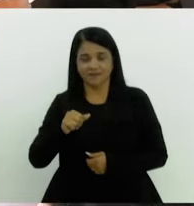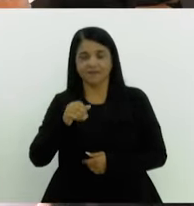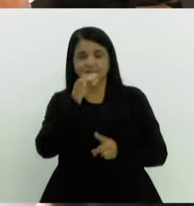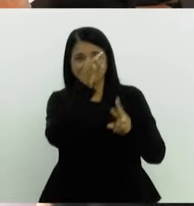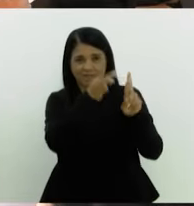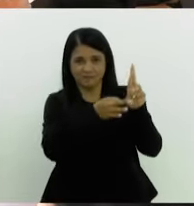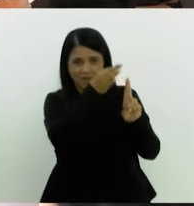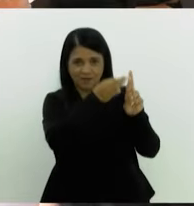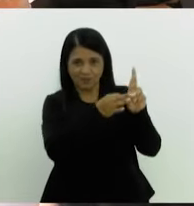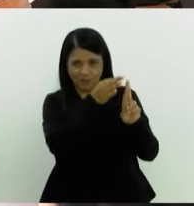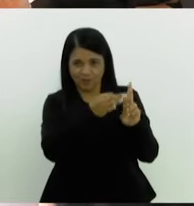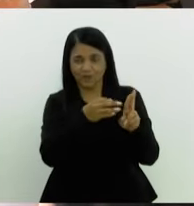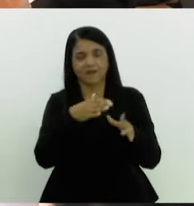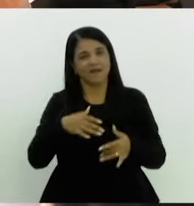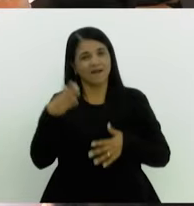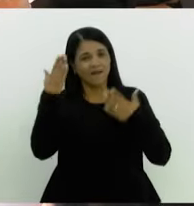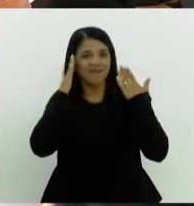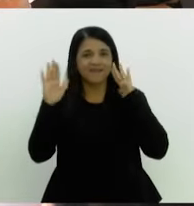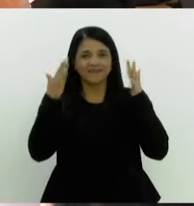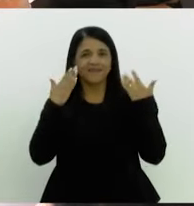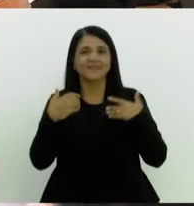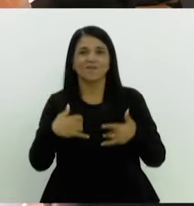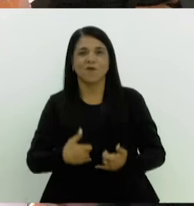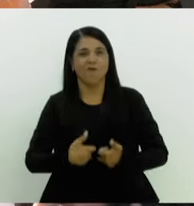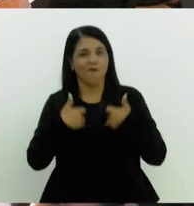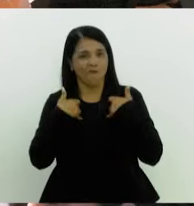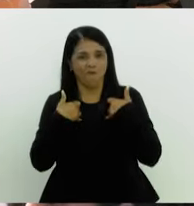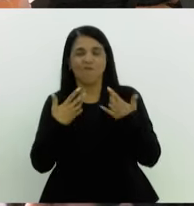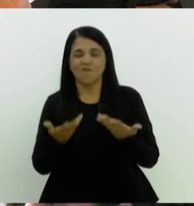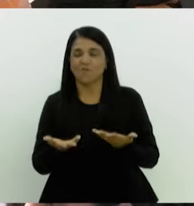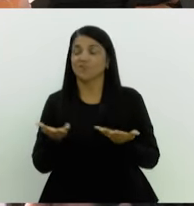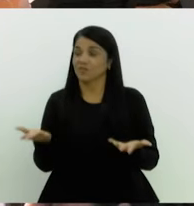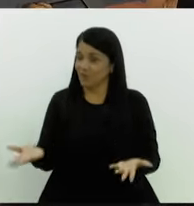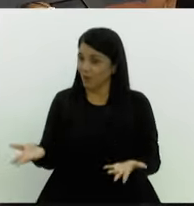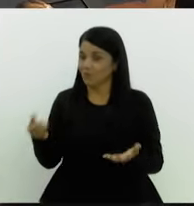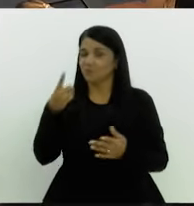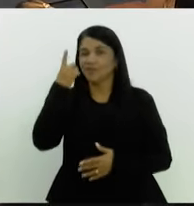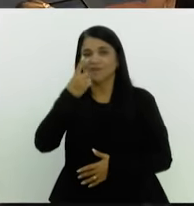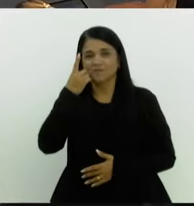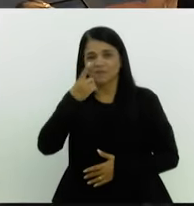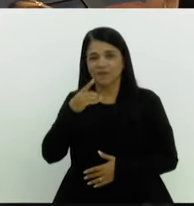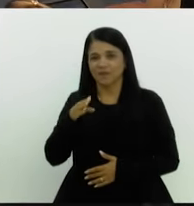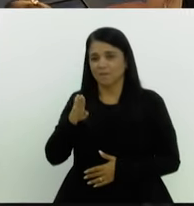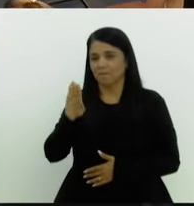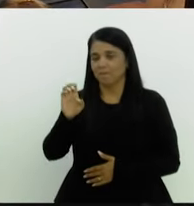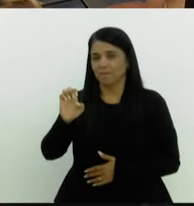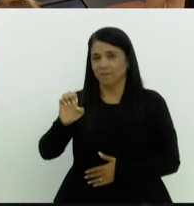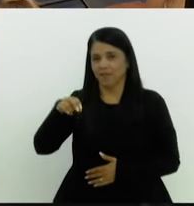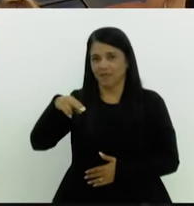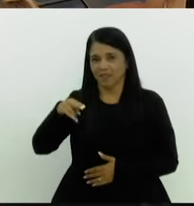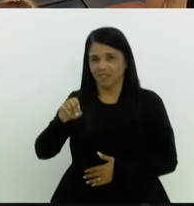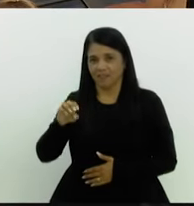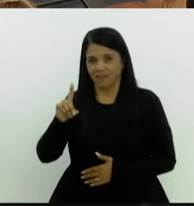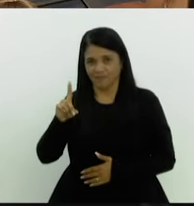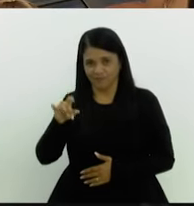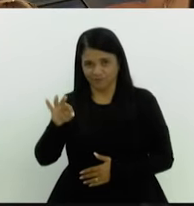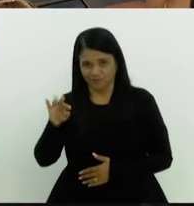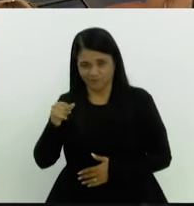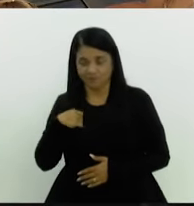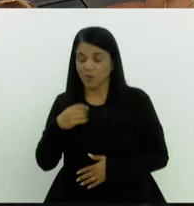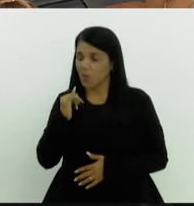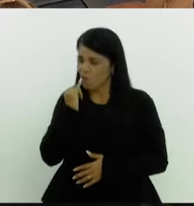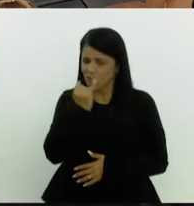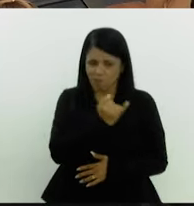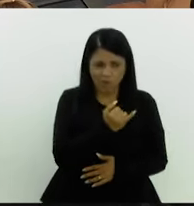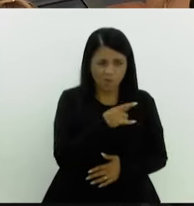uma honra deputada Benedita eu vou começar fazendo um merchan caliana que eu tava contando aqui pra